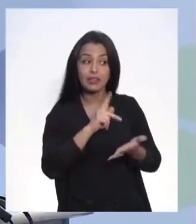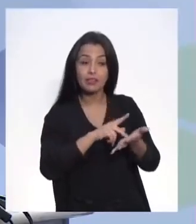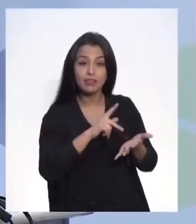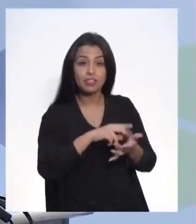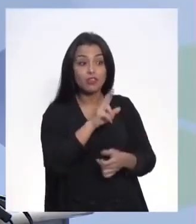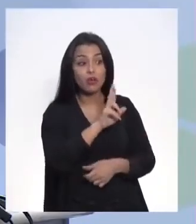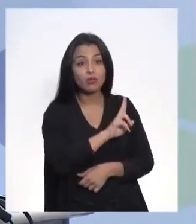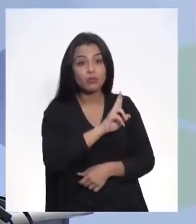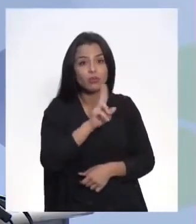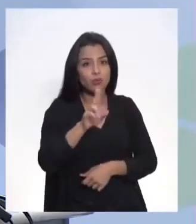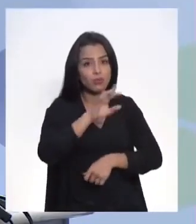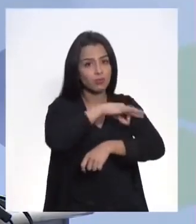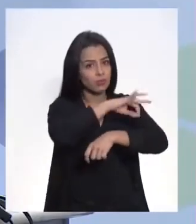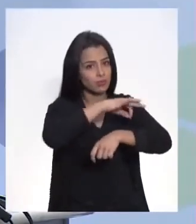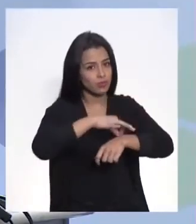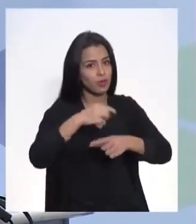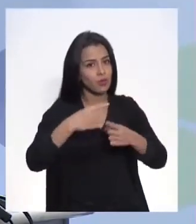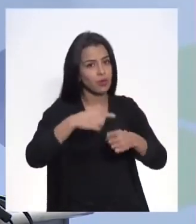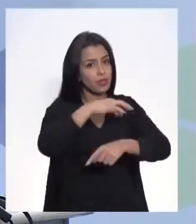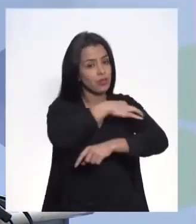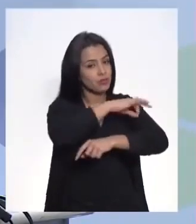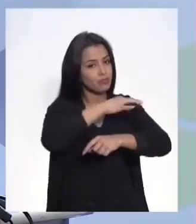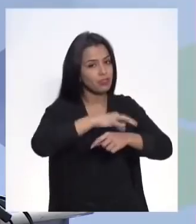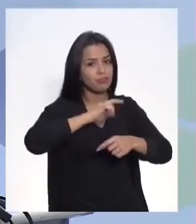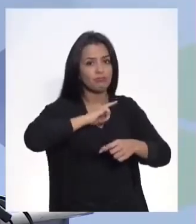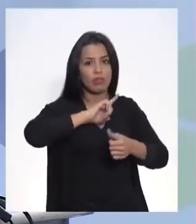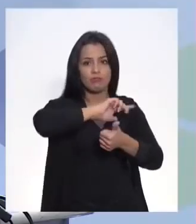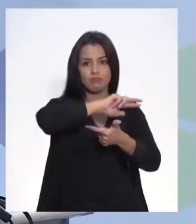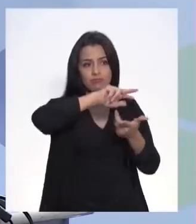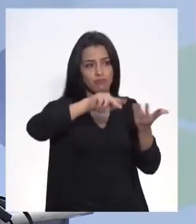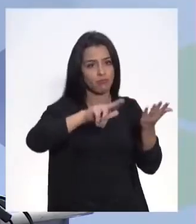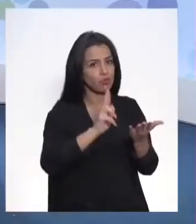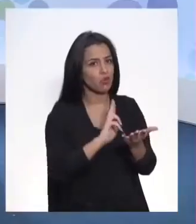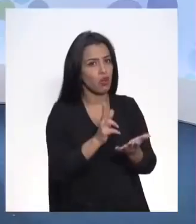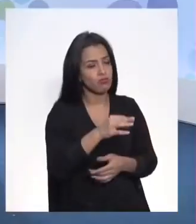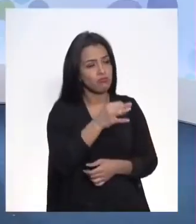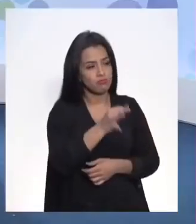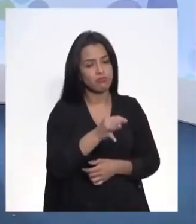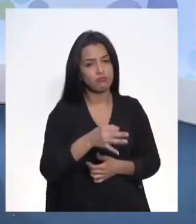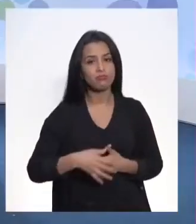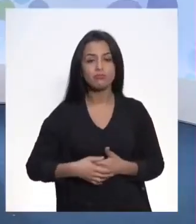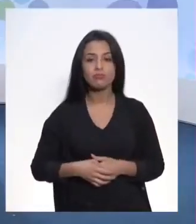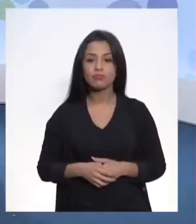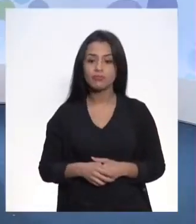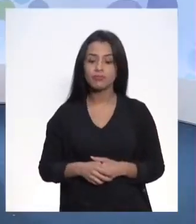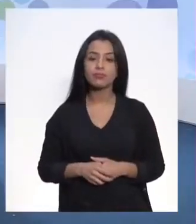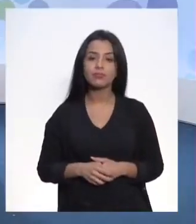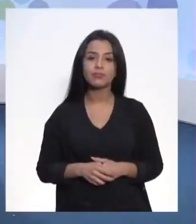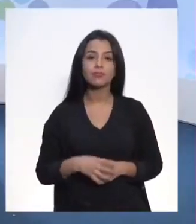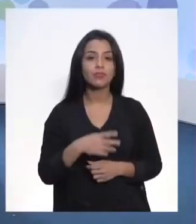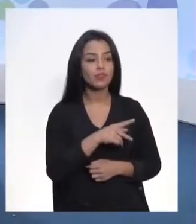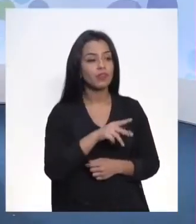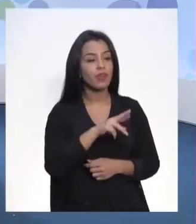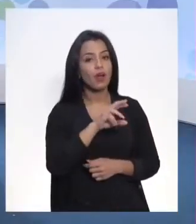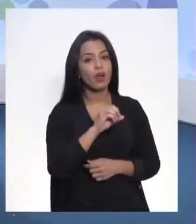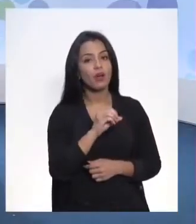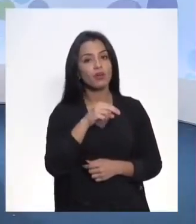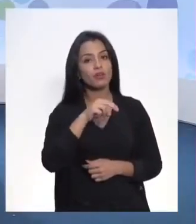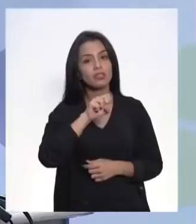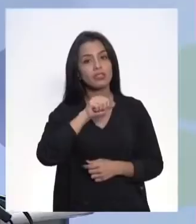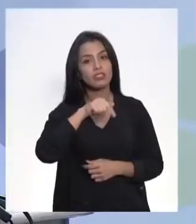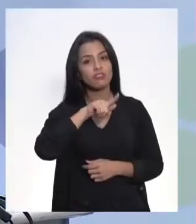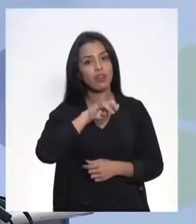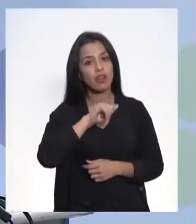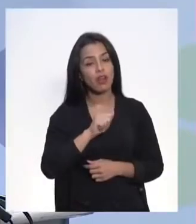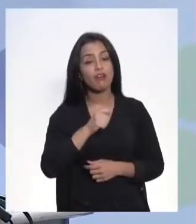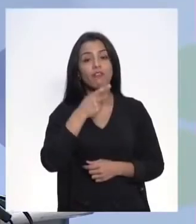Porque a nomenclaturas, gente né? tem vários tipos de mosquito com vários nomes que a gente desconhece, realmente. A Pro Rosângela colocou que a aluna